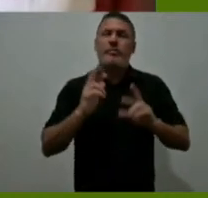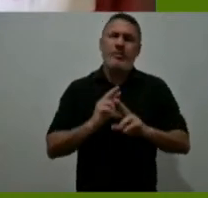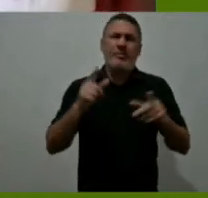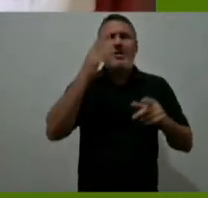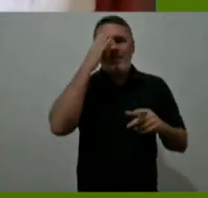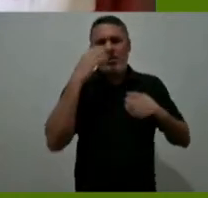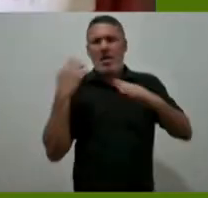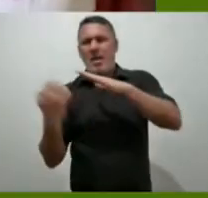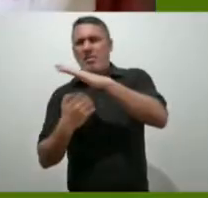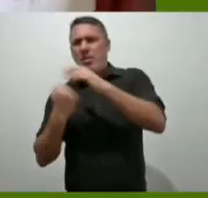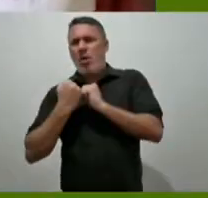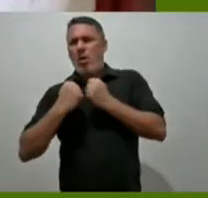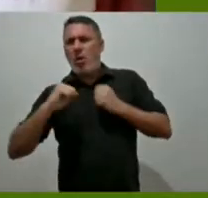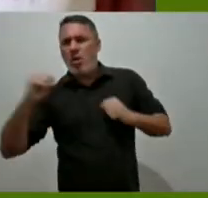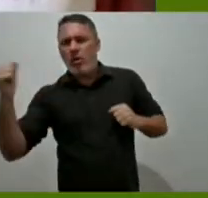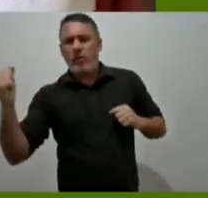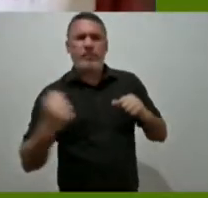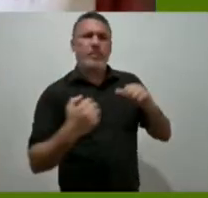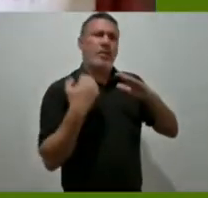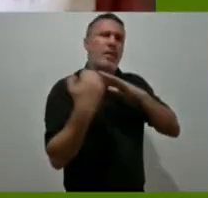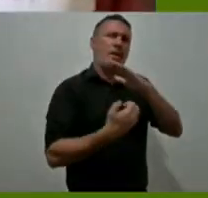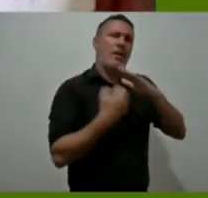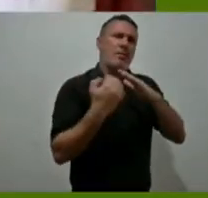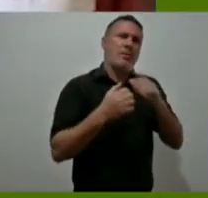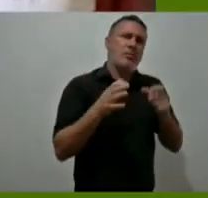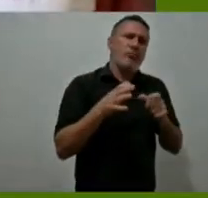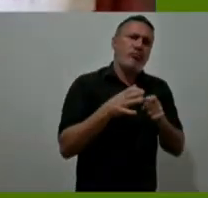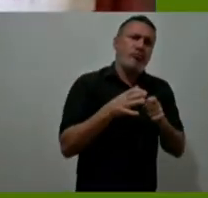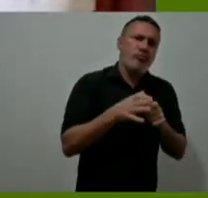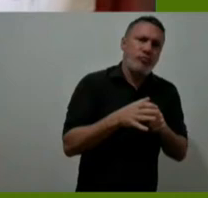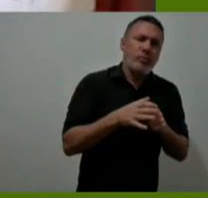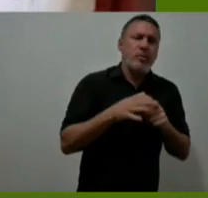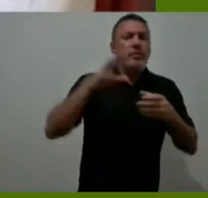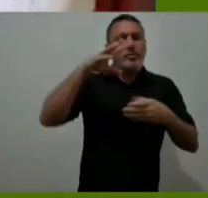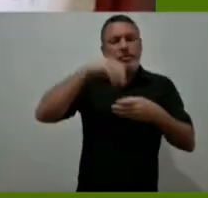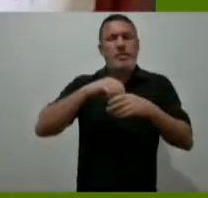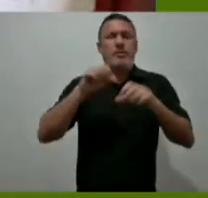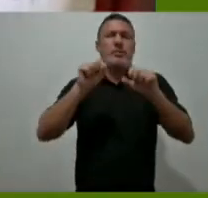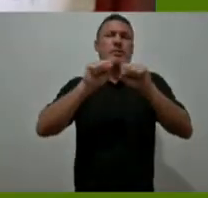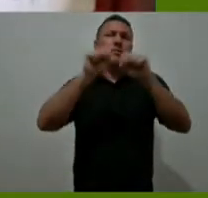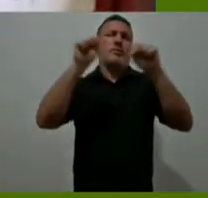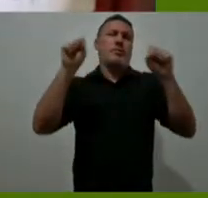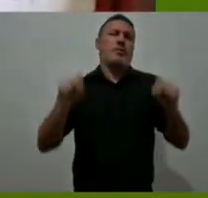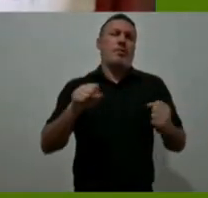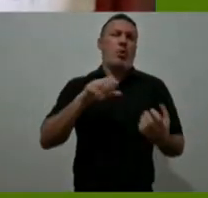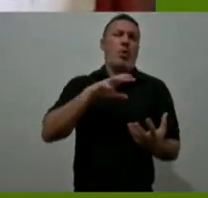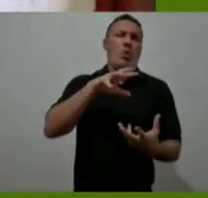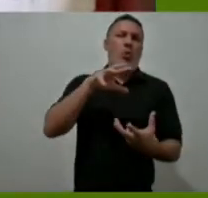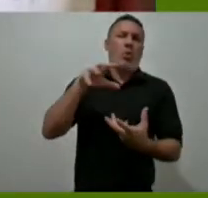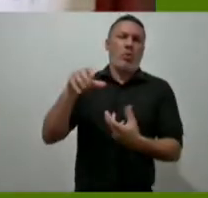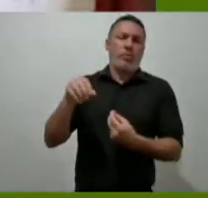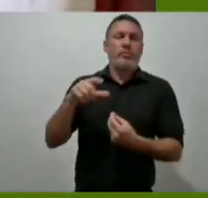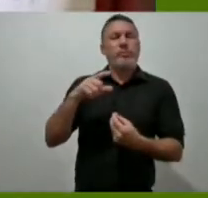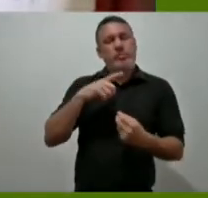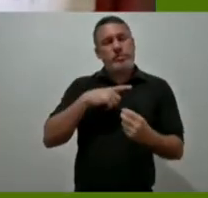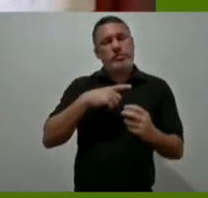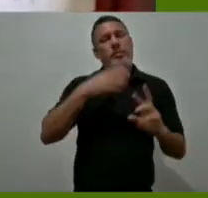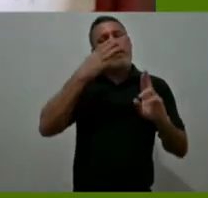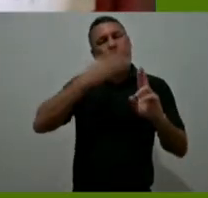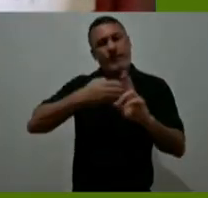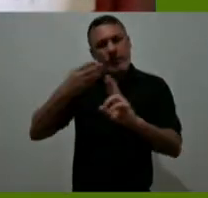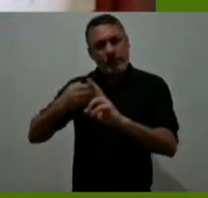são integradas num sistema global. Elas são referenciadas, elas são vistas, elas são olhadas, não